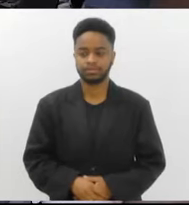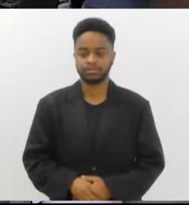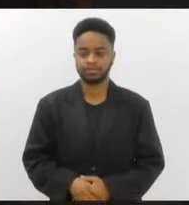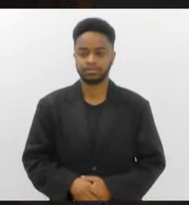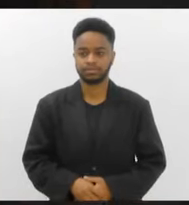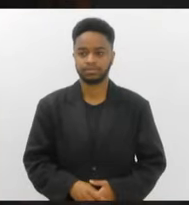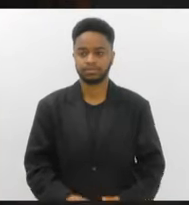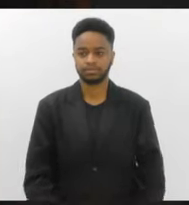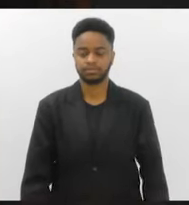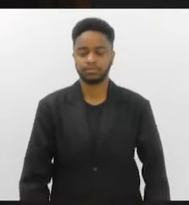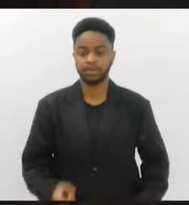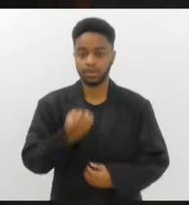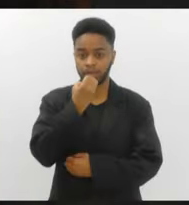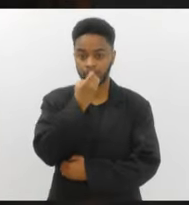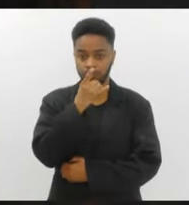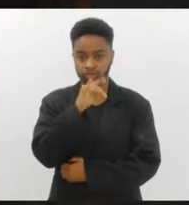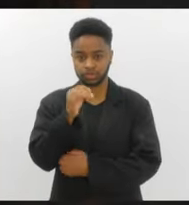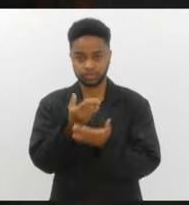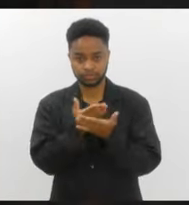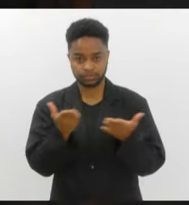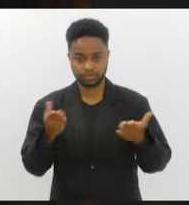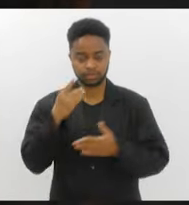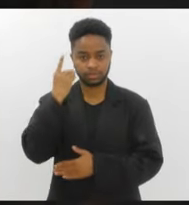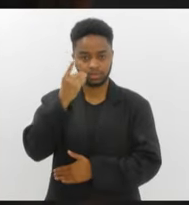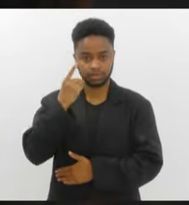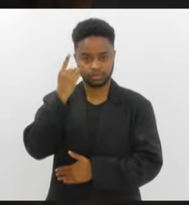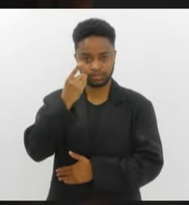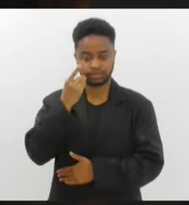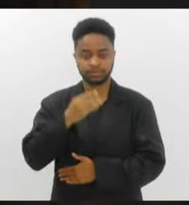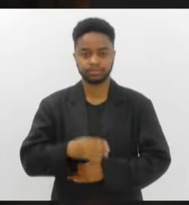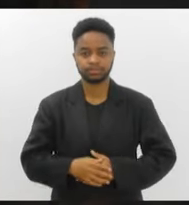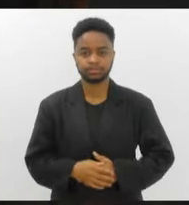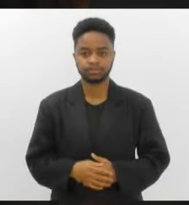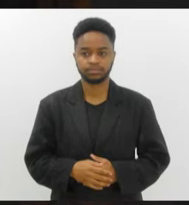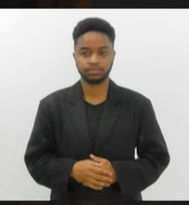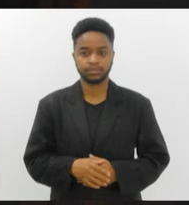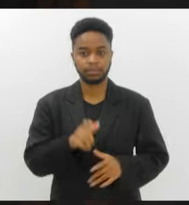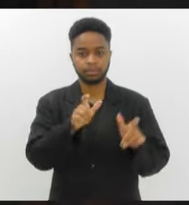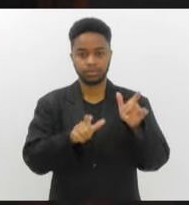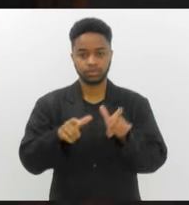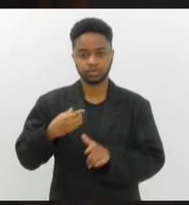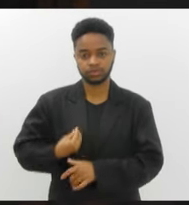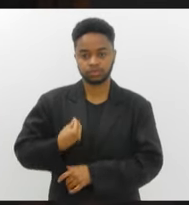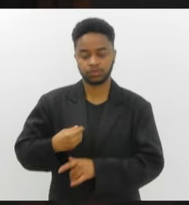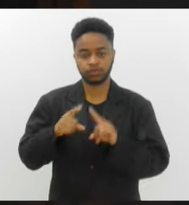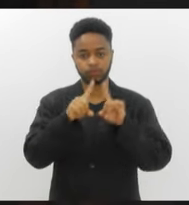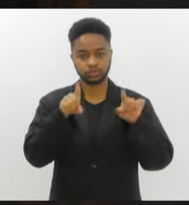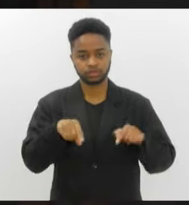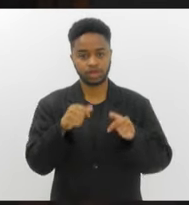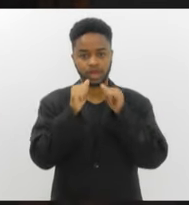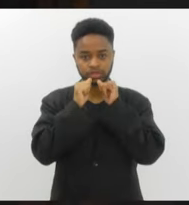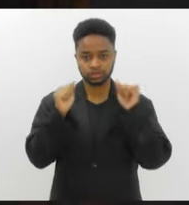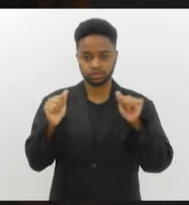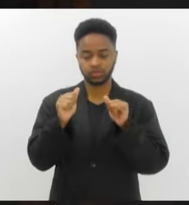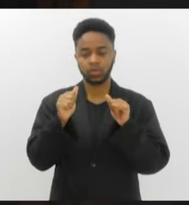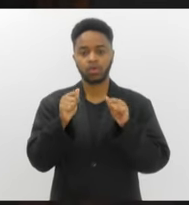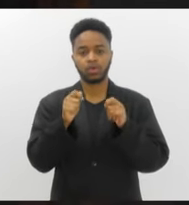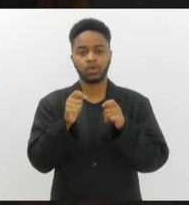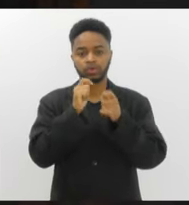Bom dia a todos, senhoras e senhores deputados, público presente, servidores, assessores,